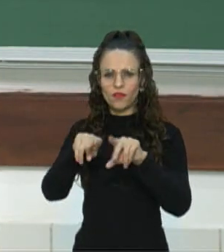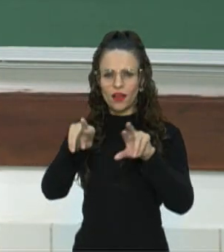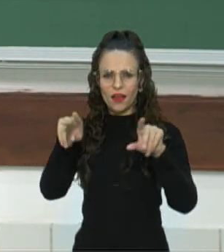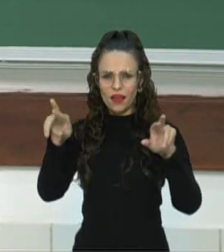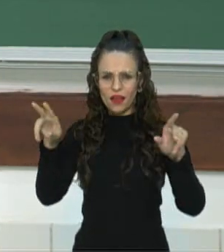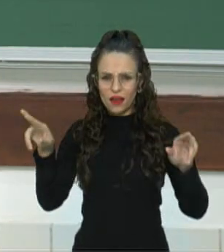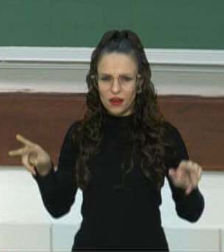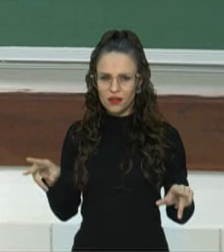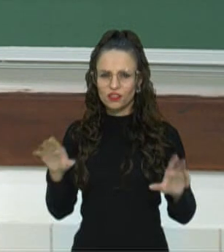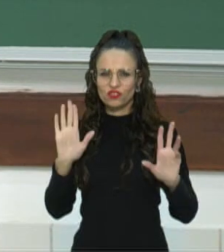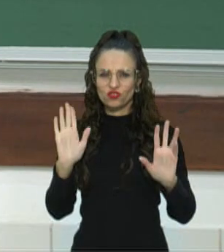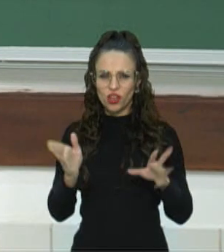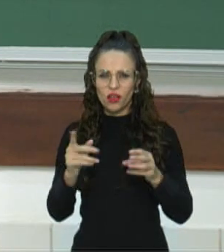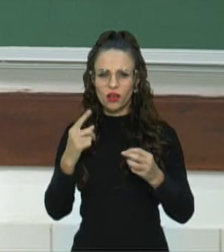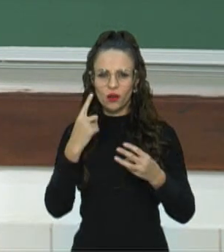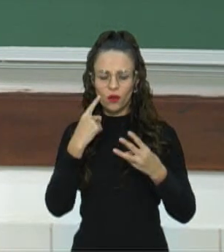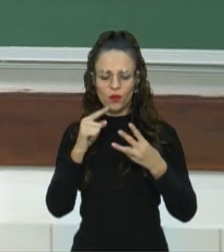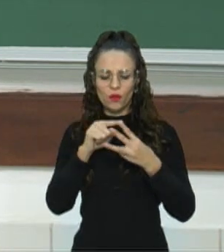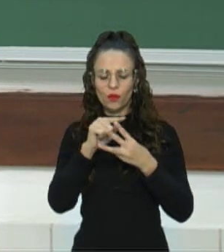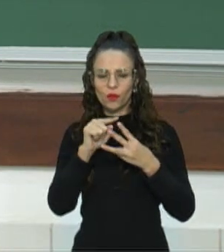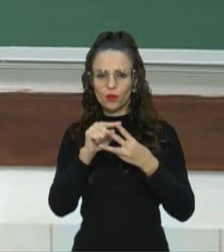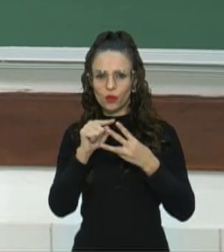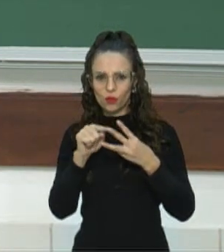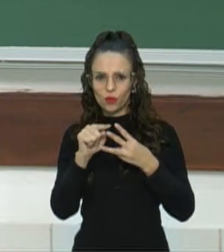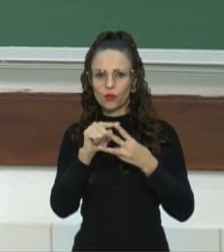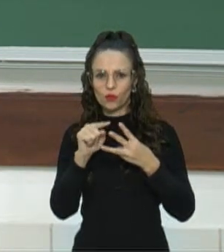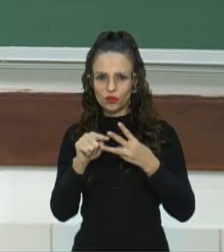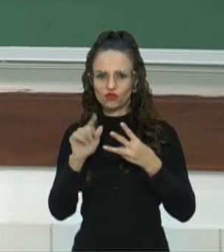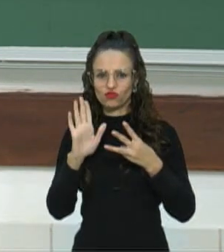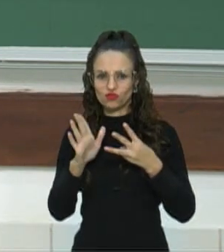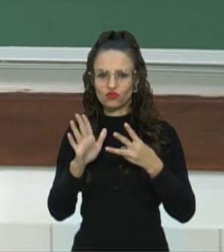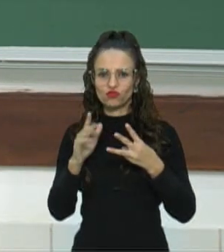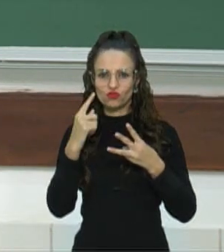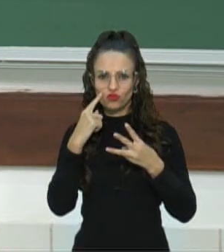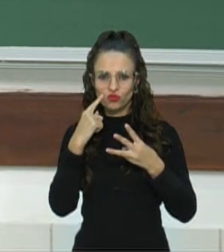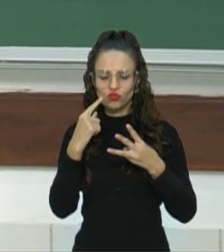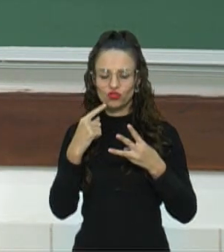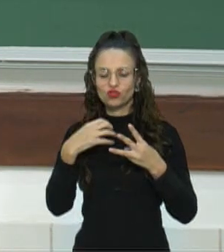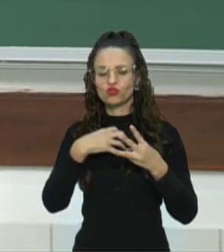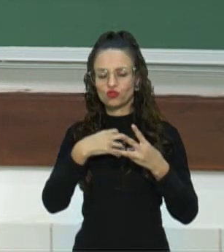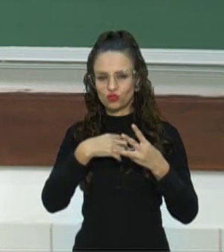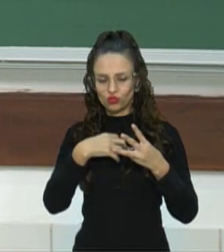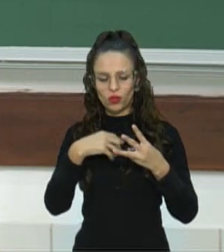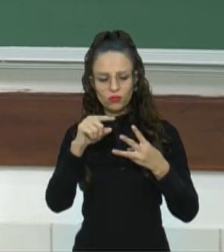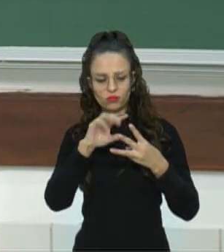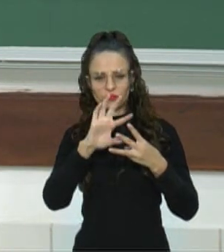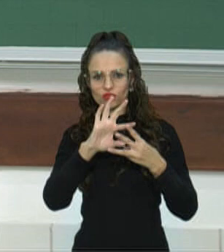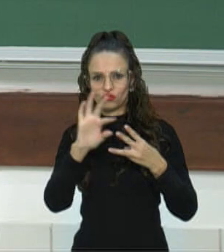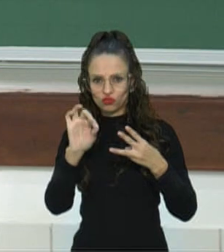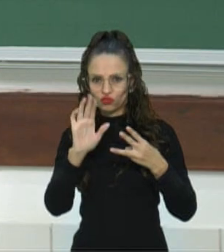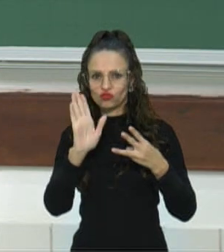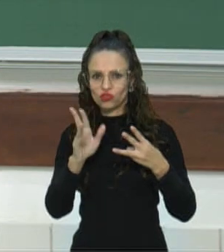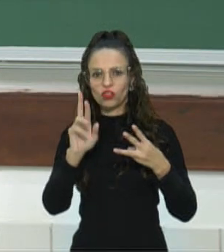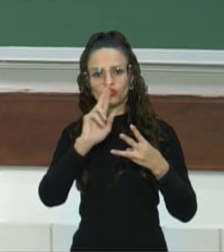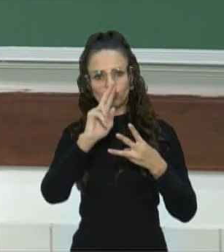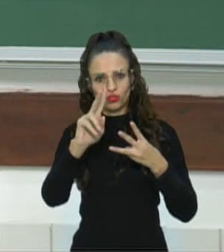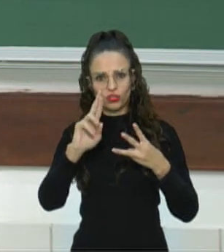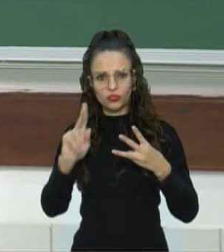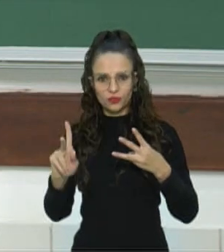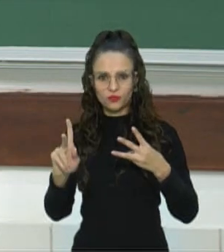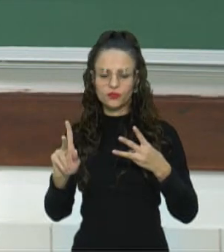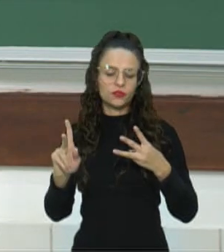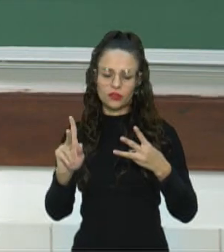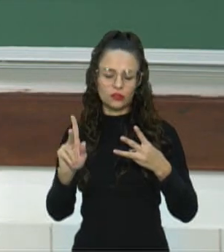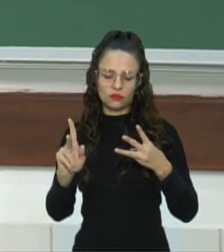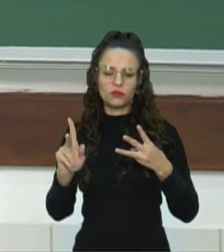Vimos duas modalidades, dois estilos de lutas, né, distintos, que